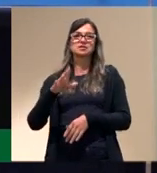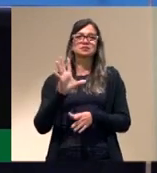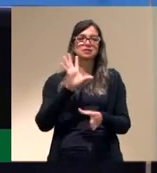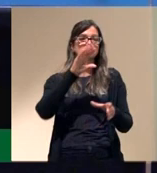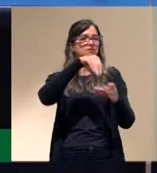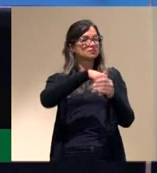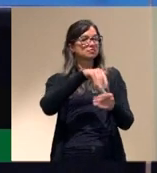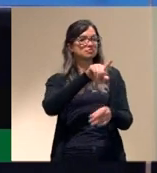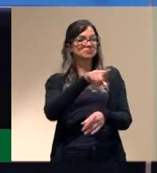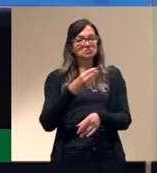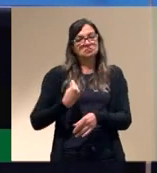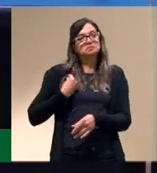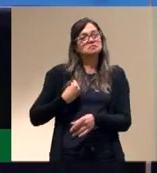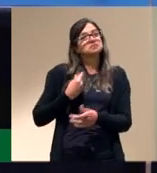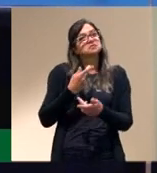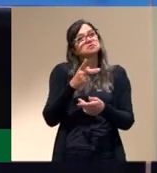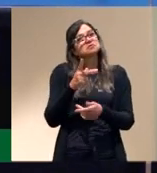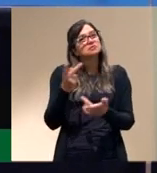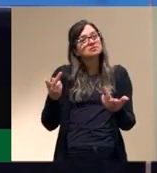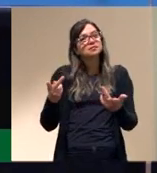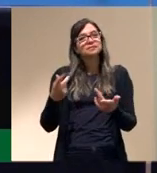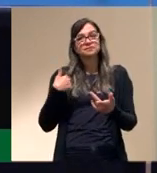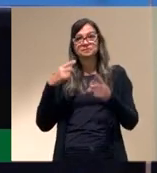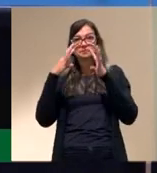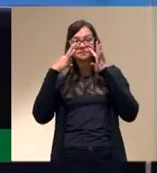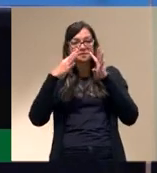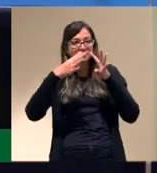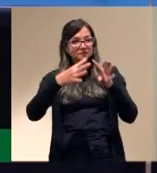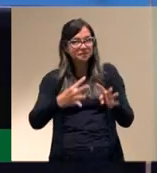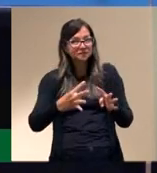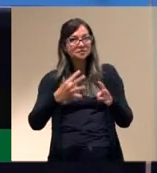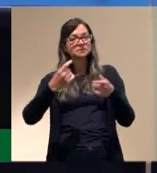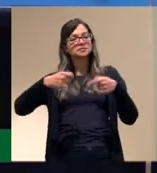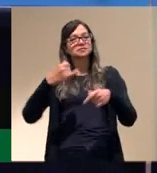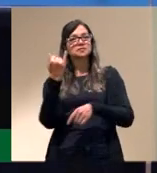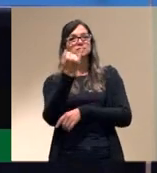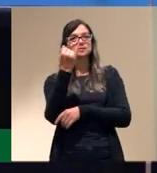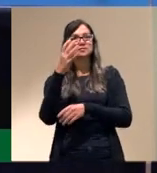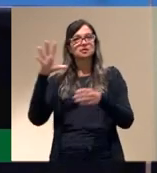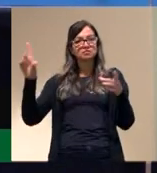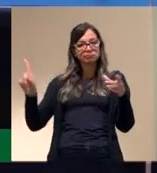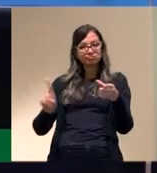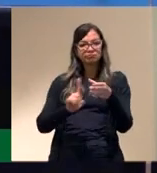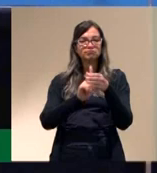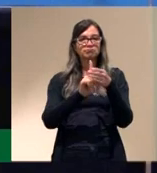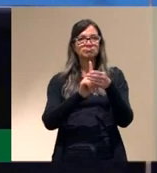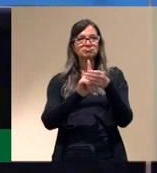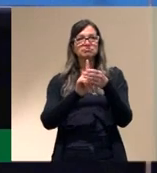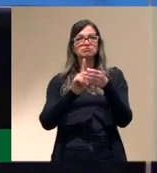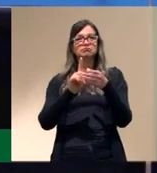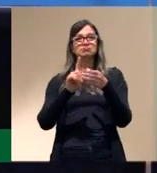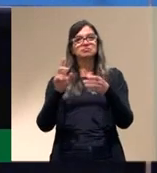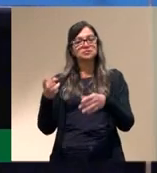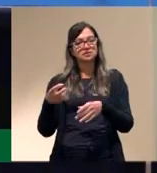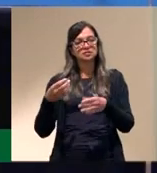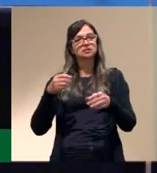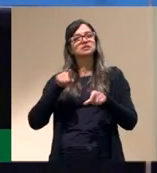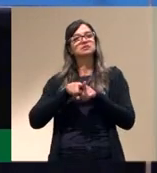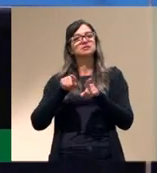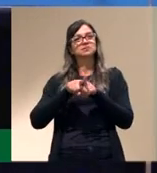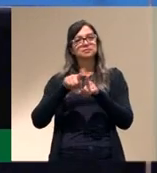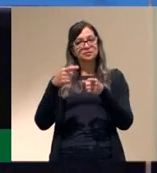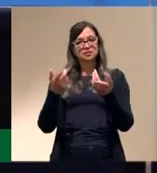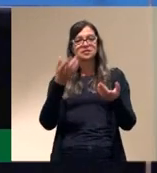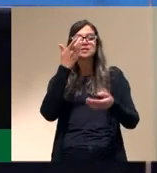né? Estando atento para isso, para a inserção social e cultural a qual essa